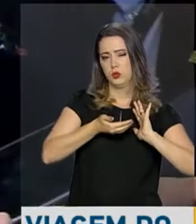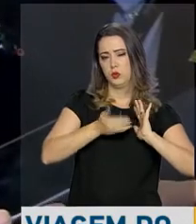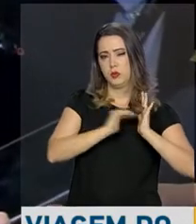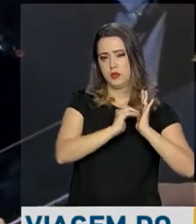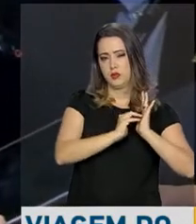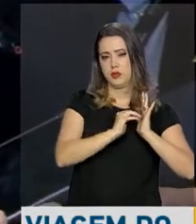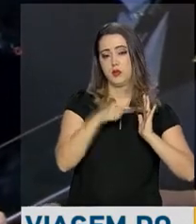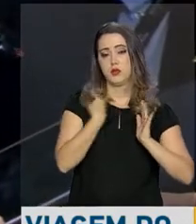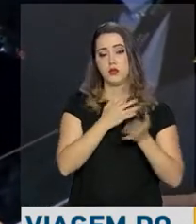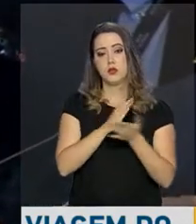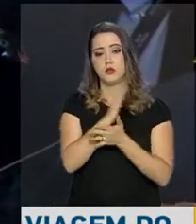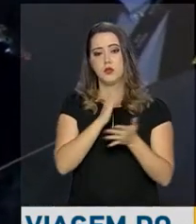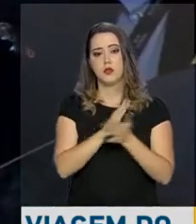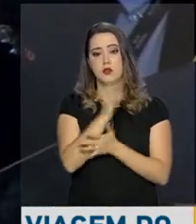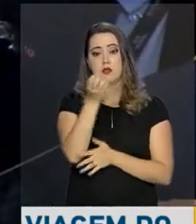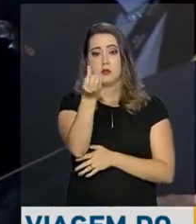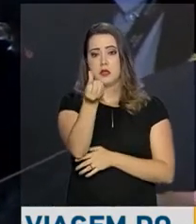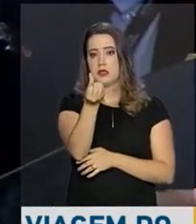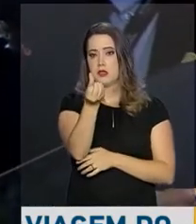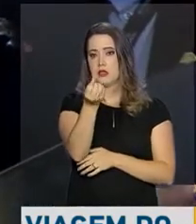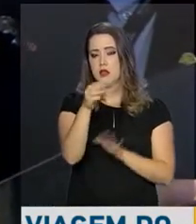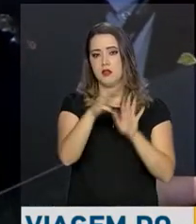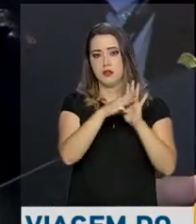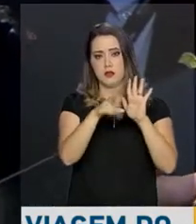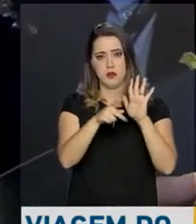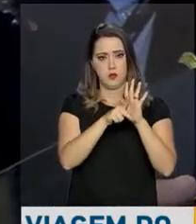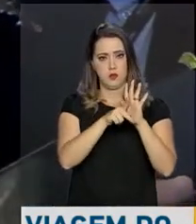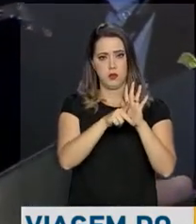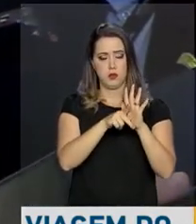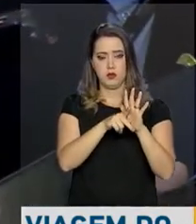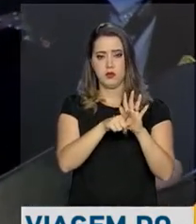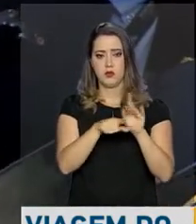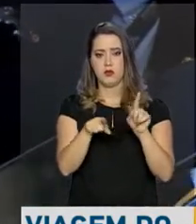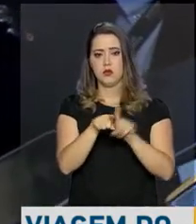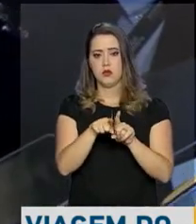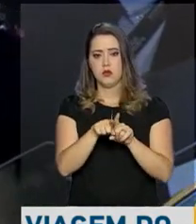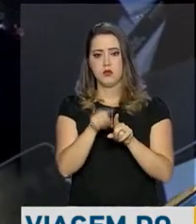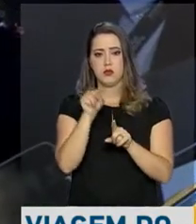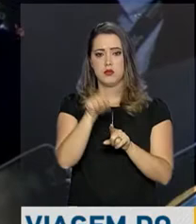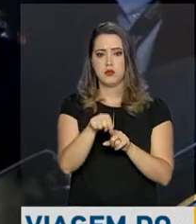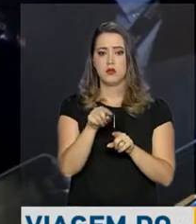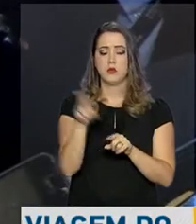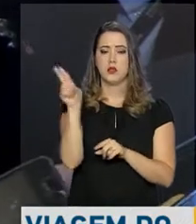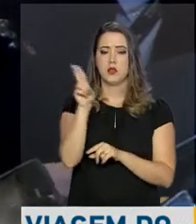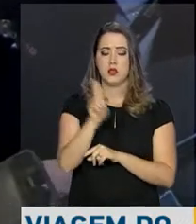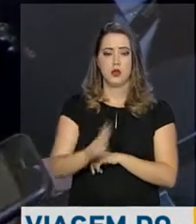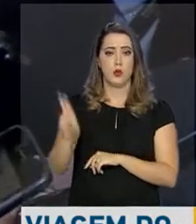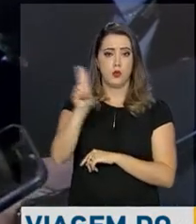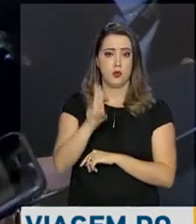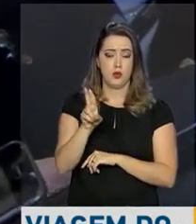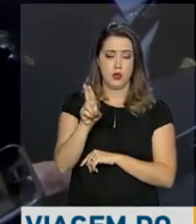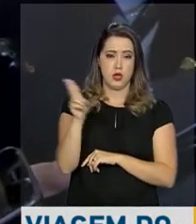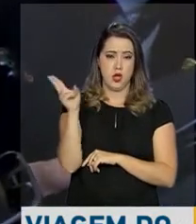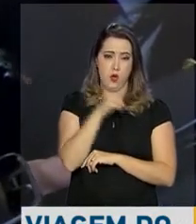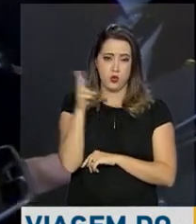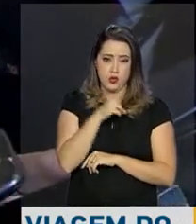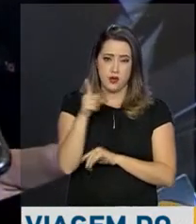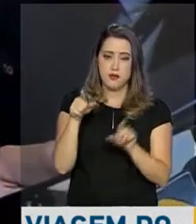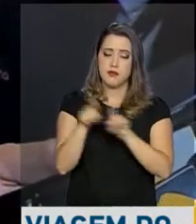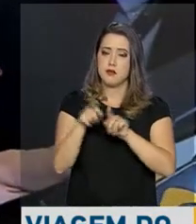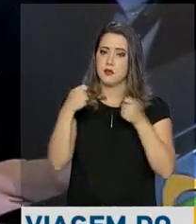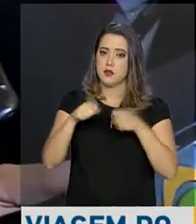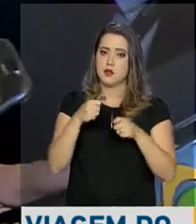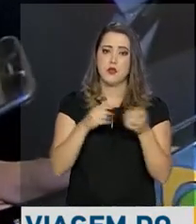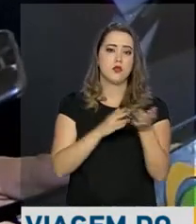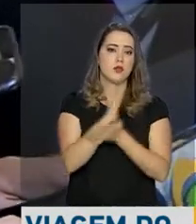única noite. Ademais disso, naquela noite aprovou-se a urgência para a chamada reoneração, que foi votada no dia seguinte no